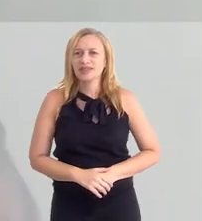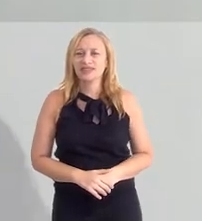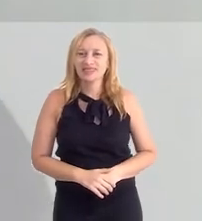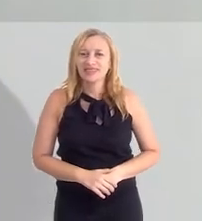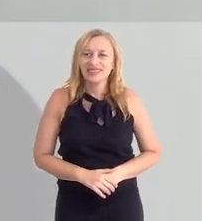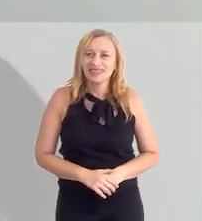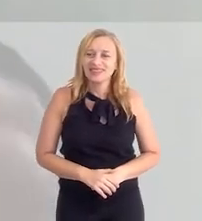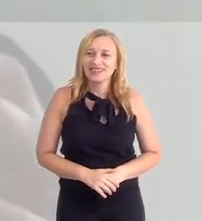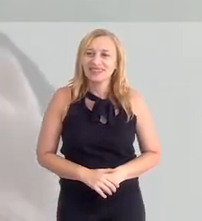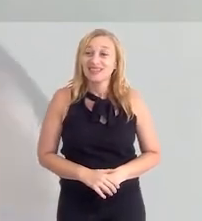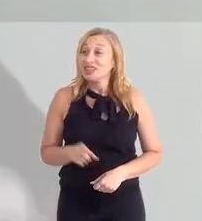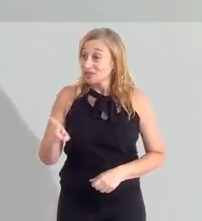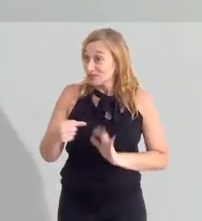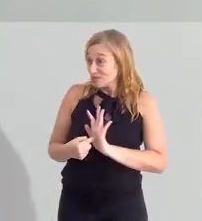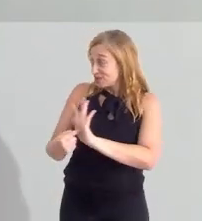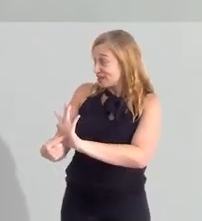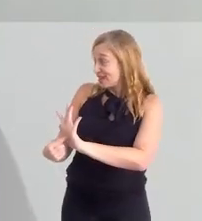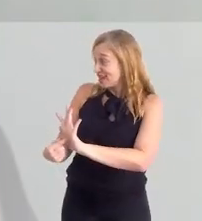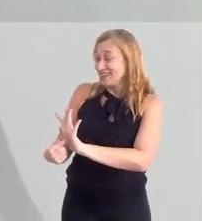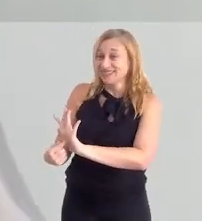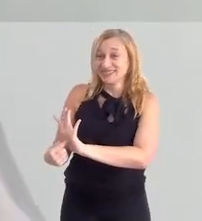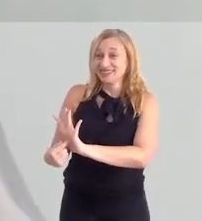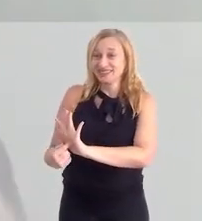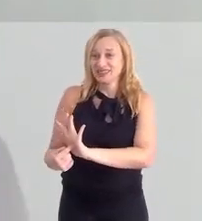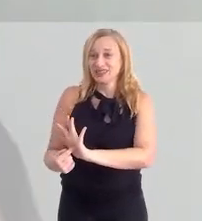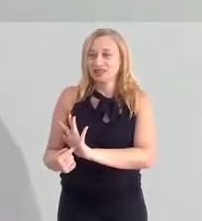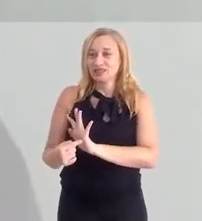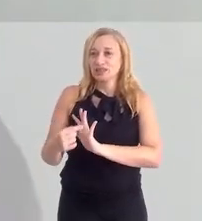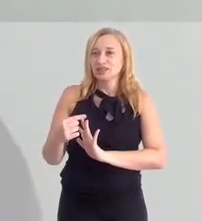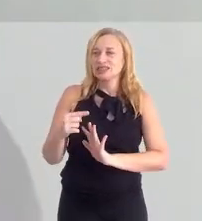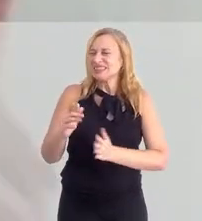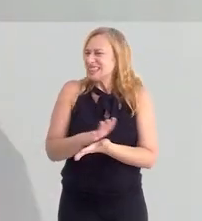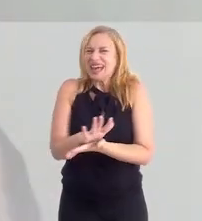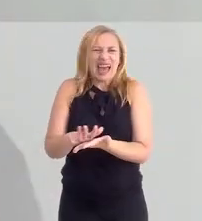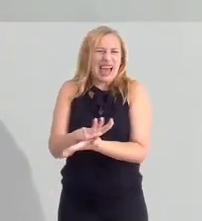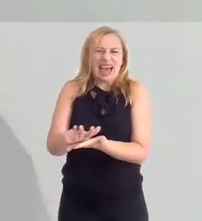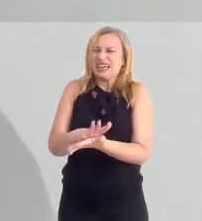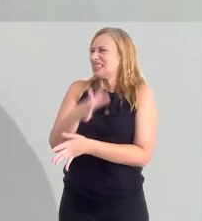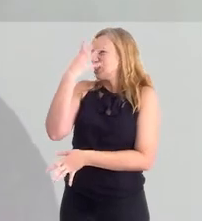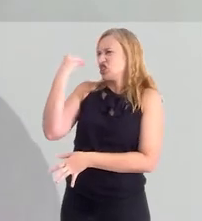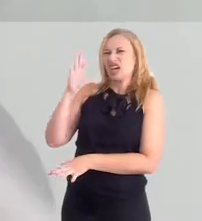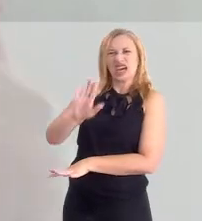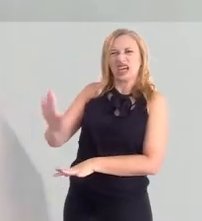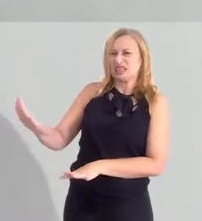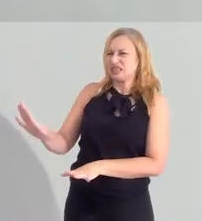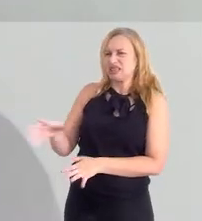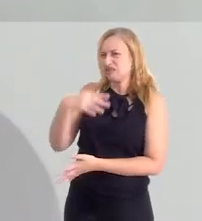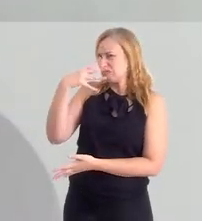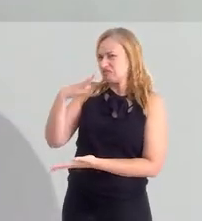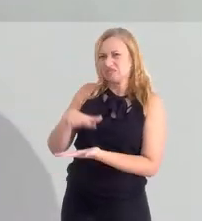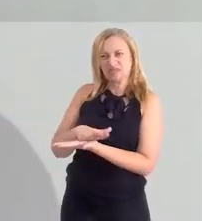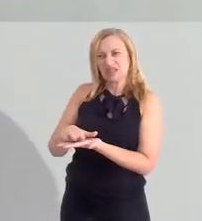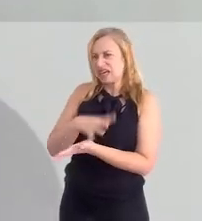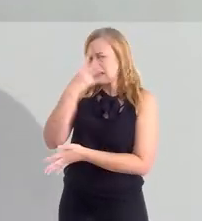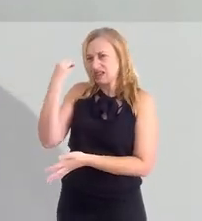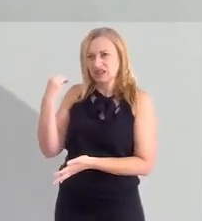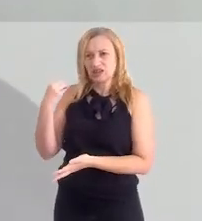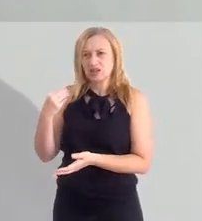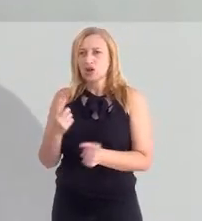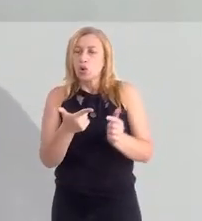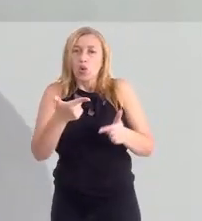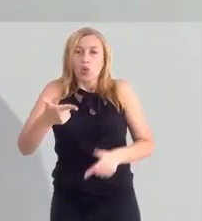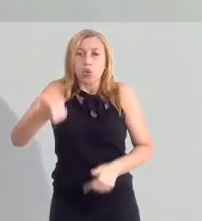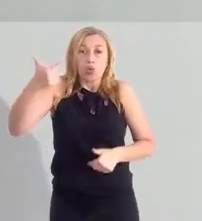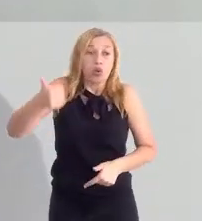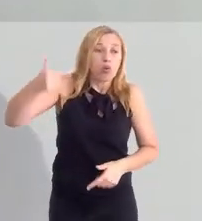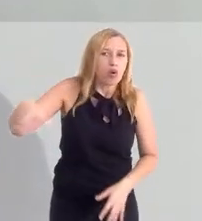15 anos de idade. Se você mostrar que nonada, ou seja, nonada, esqueça, nonada, tiros